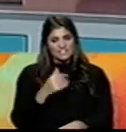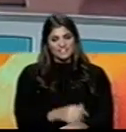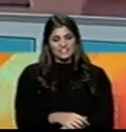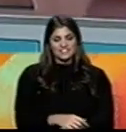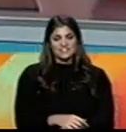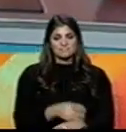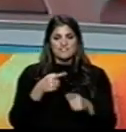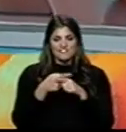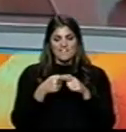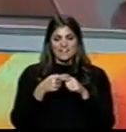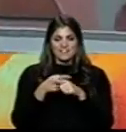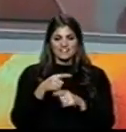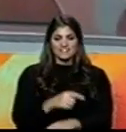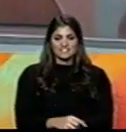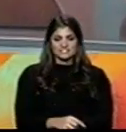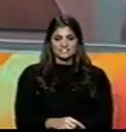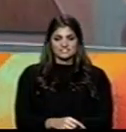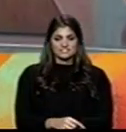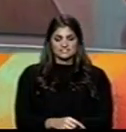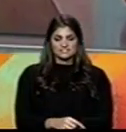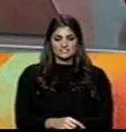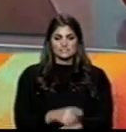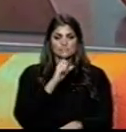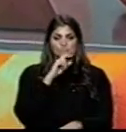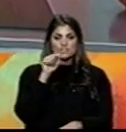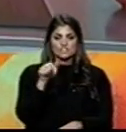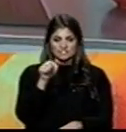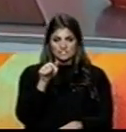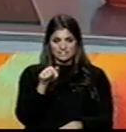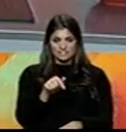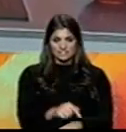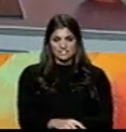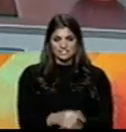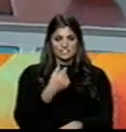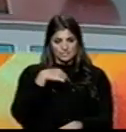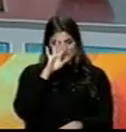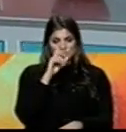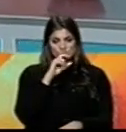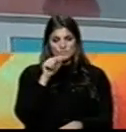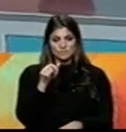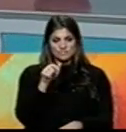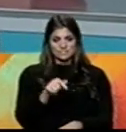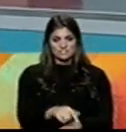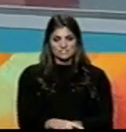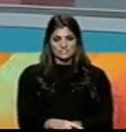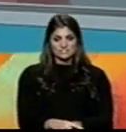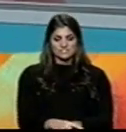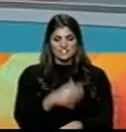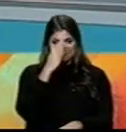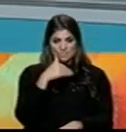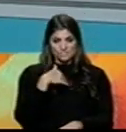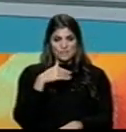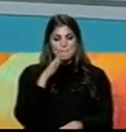faca? Sim, uma faca. Foi aquilo que tu disseste. Não, pode ser uma daquelas. Foi aquilo que tu disseste. Sei, esta? Pode ser. Meu Deus, parece um filme de